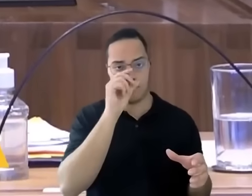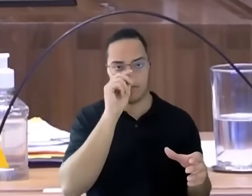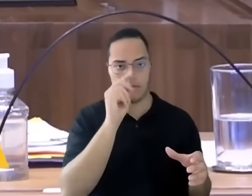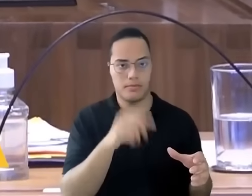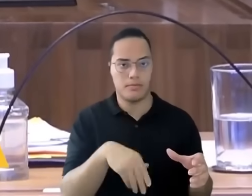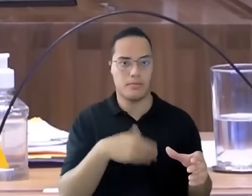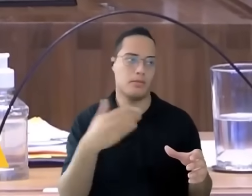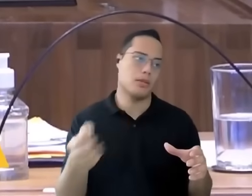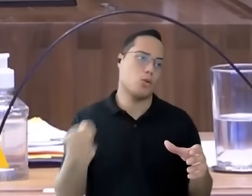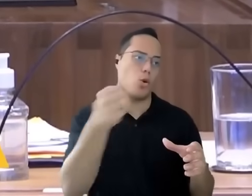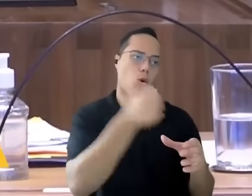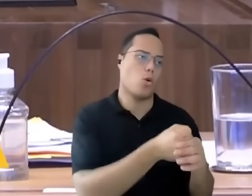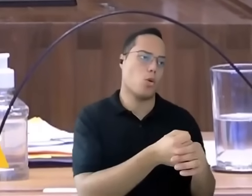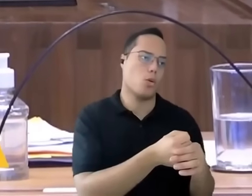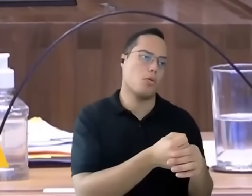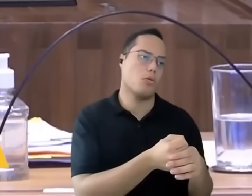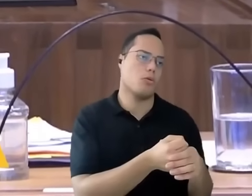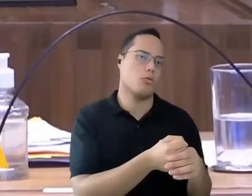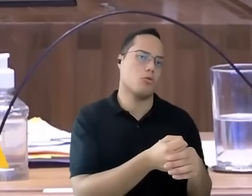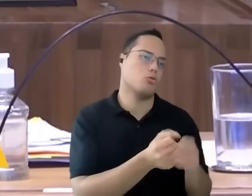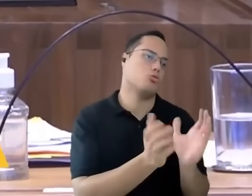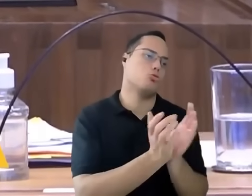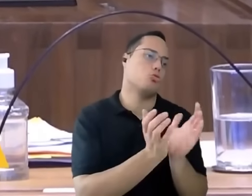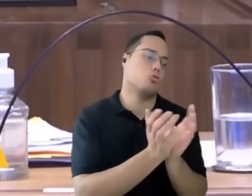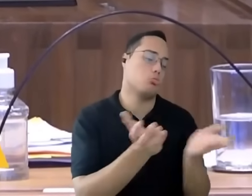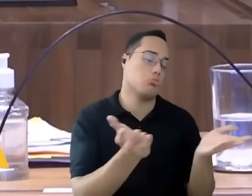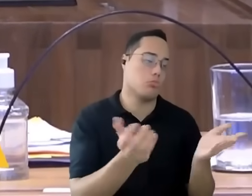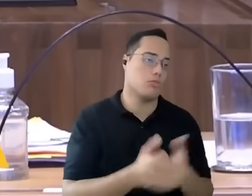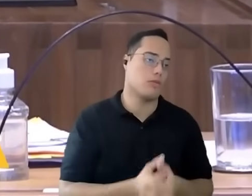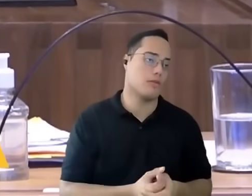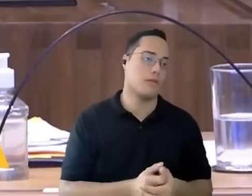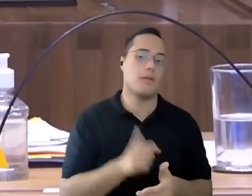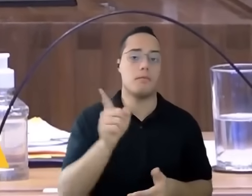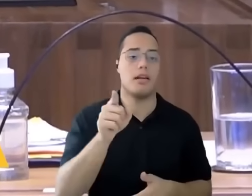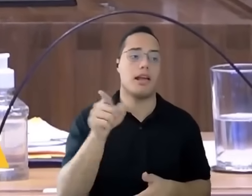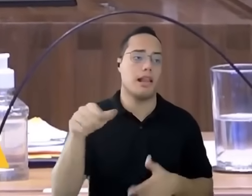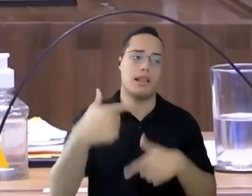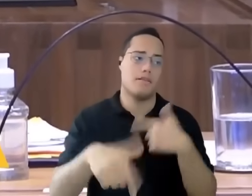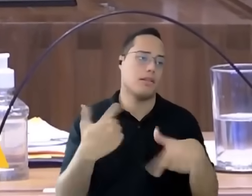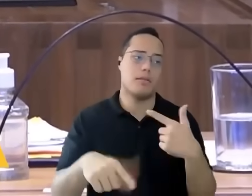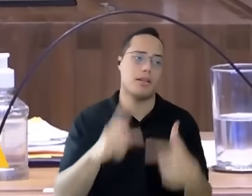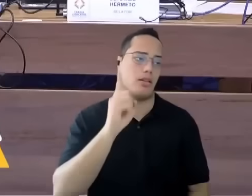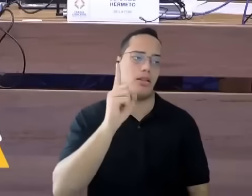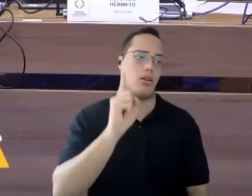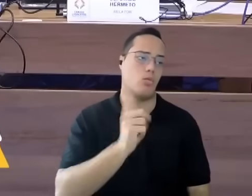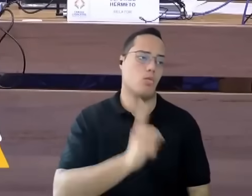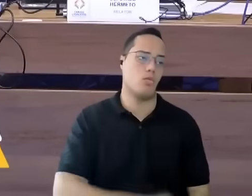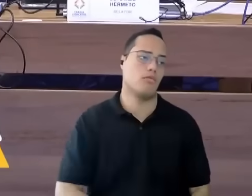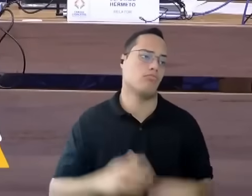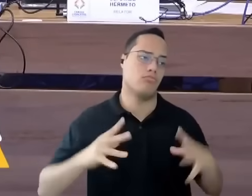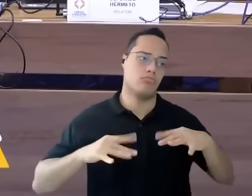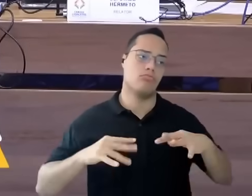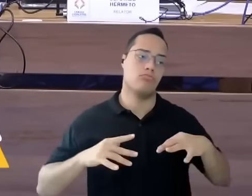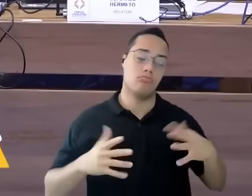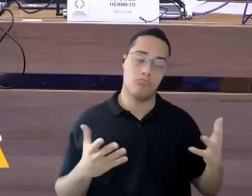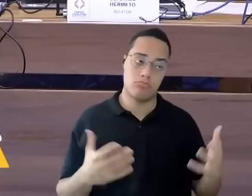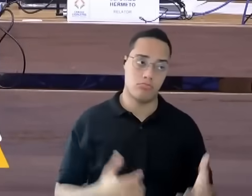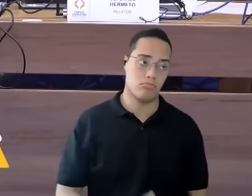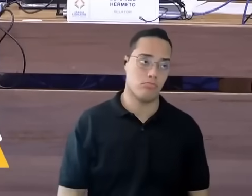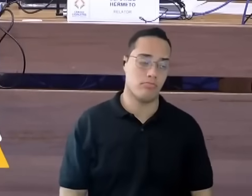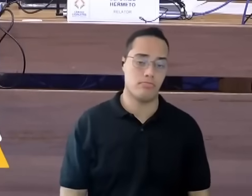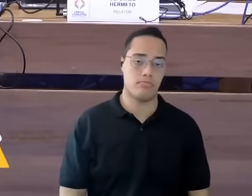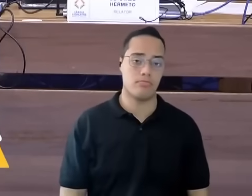grupo mas ele estava de licença naquele dia Então esse fluxo ele